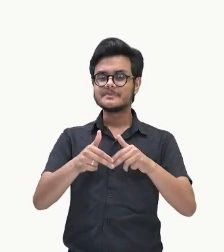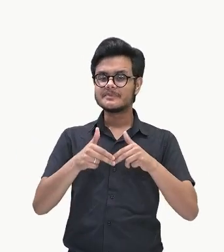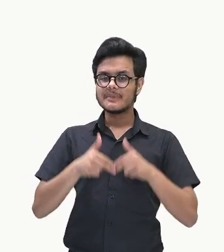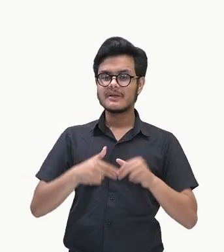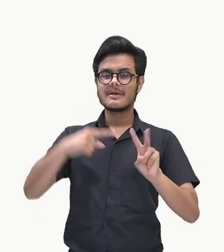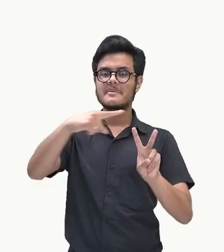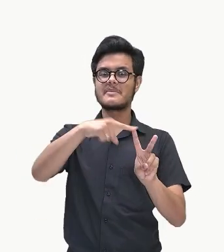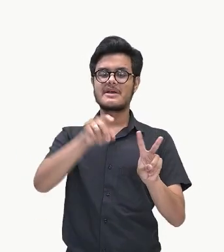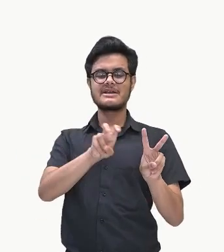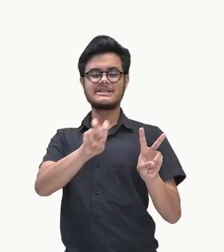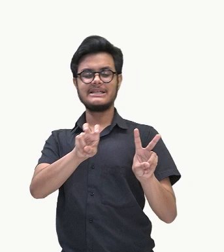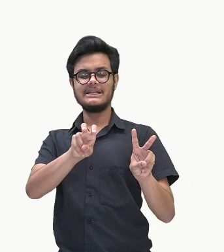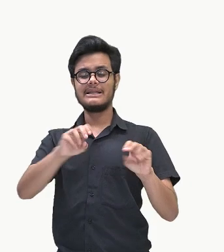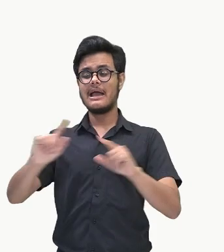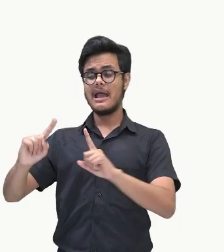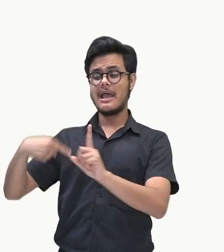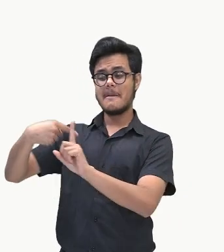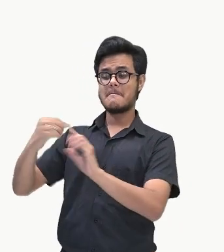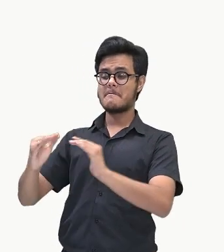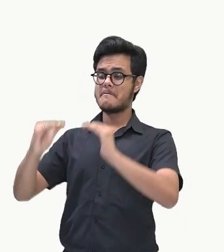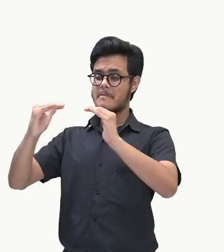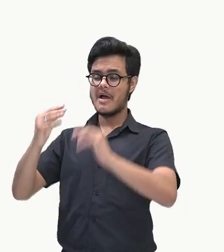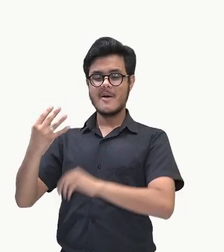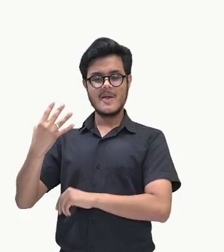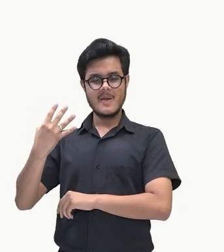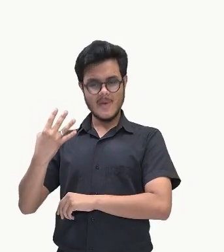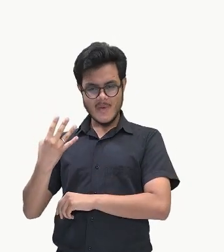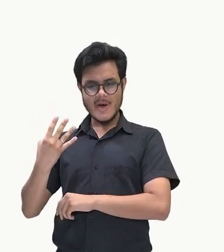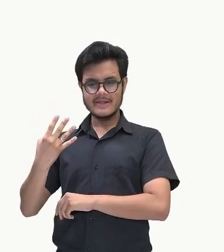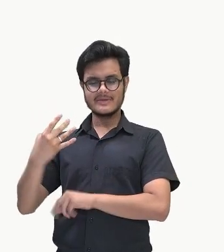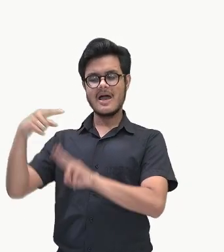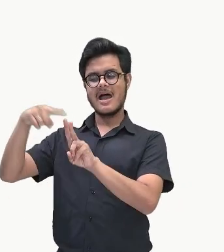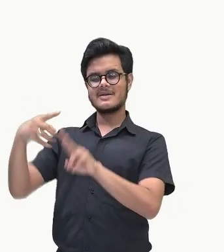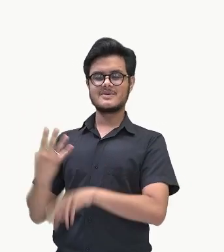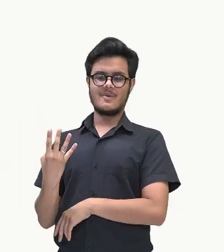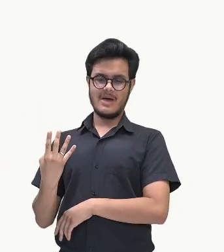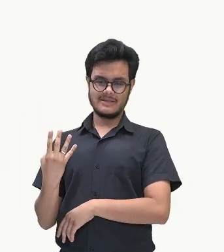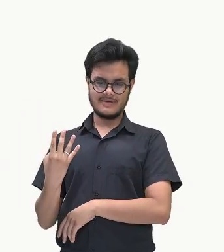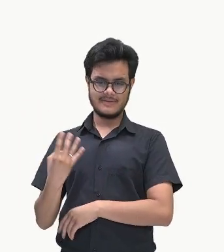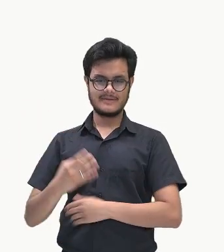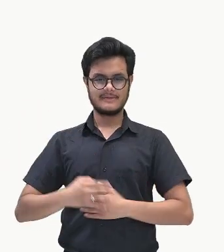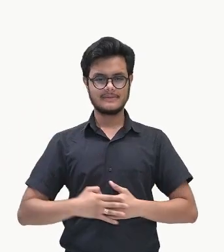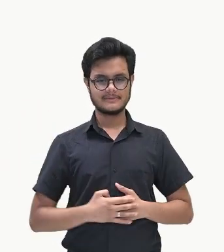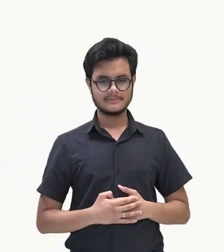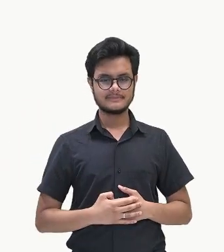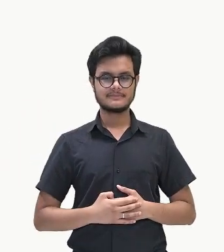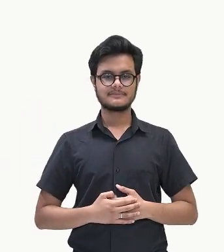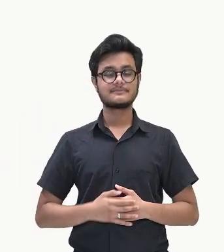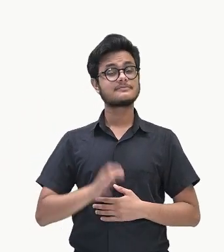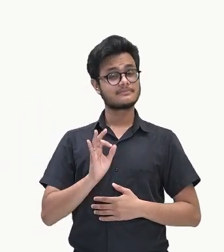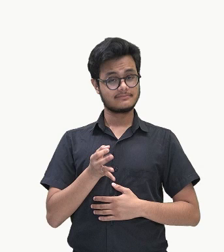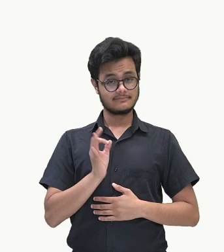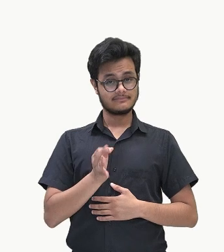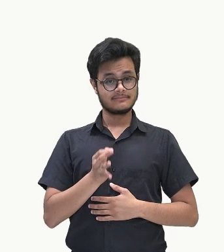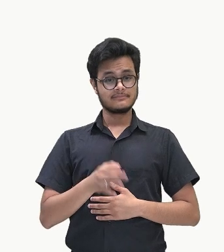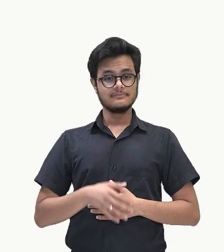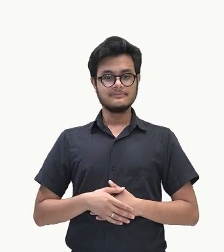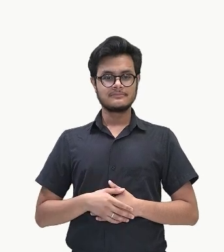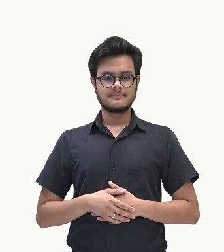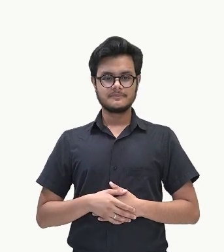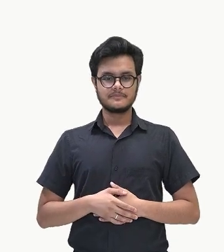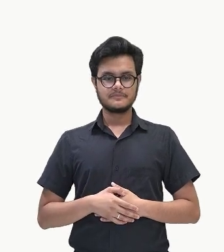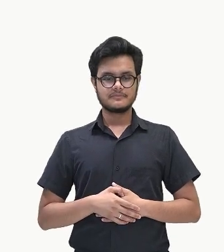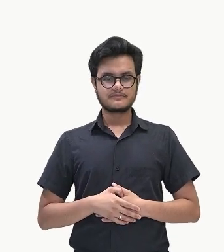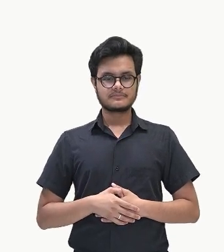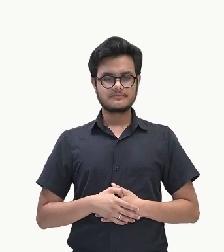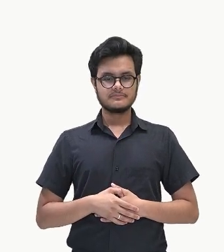raiz quinta de 5 é maior do que a raiz quinta de